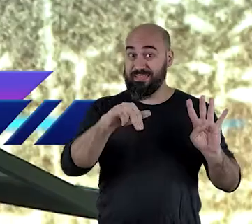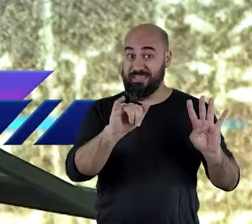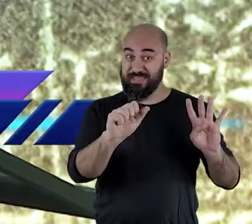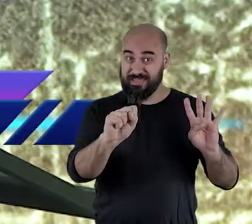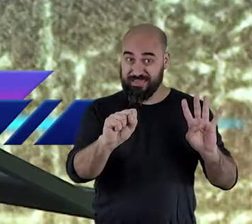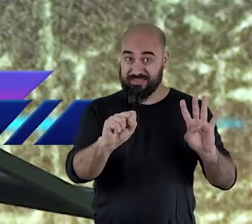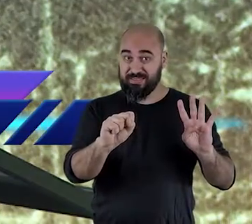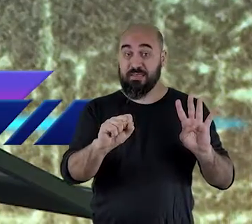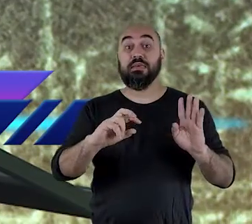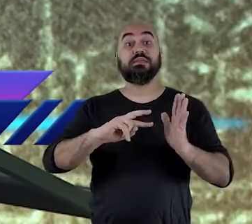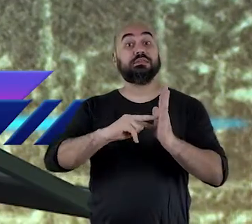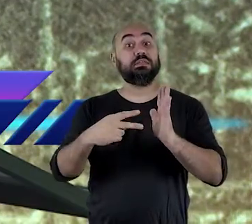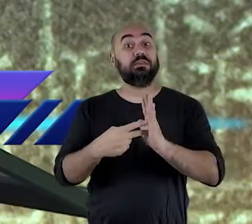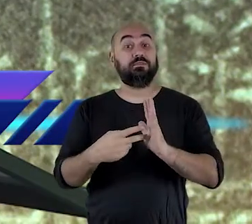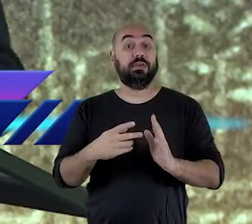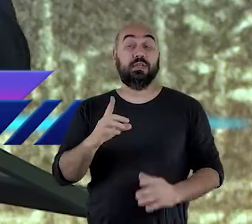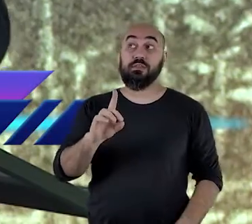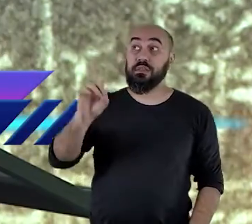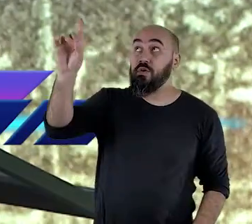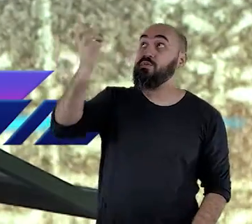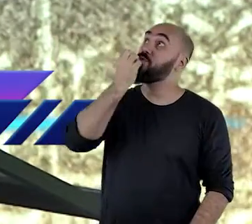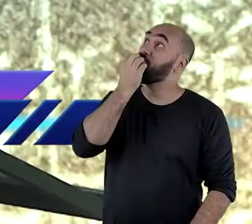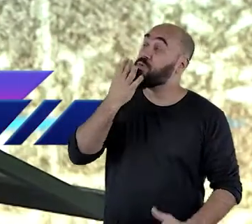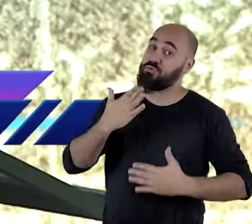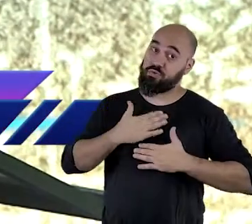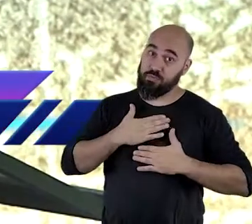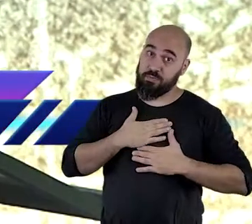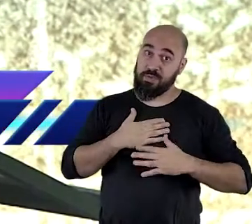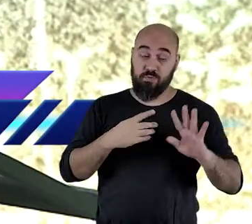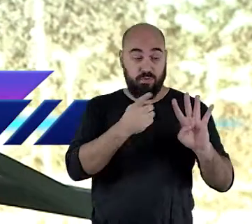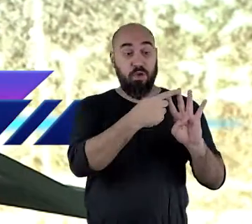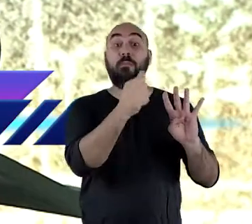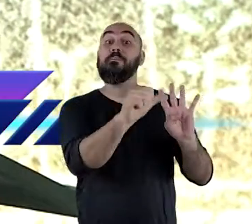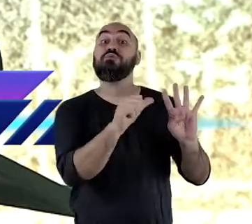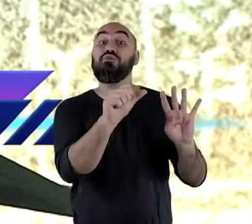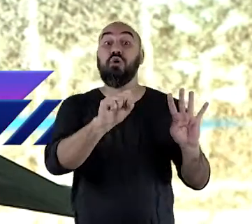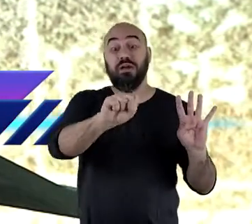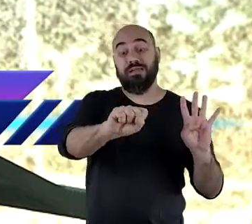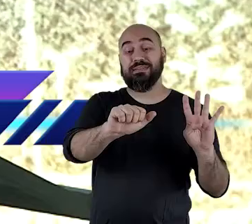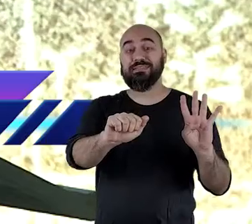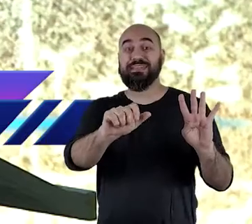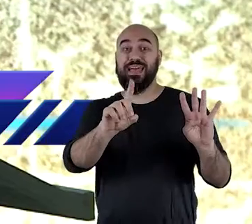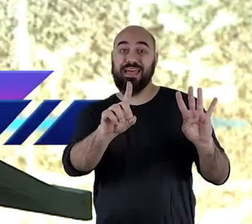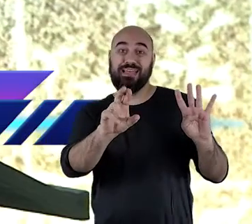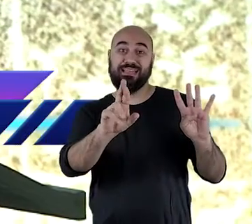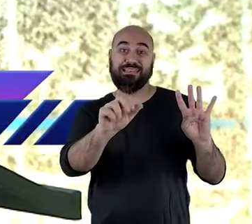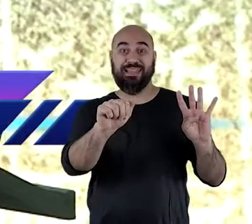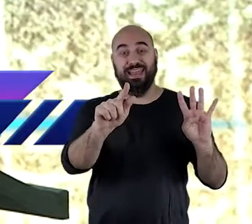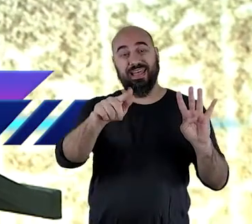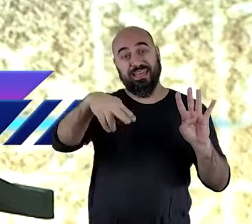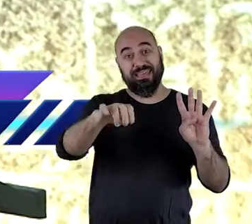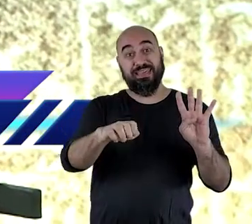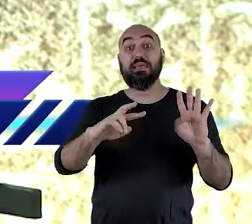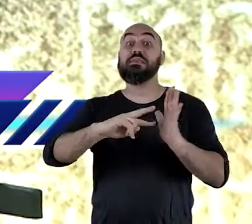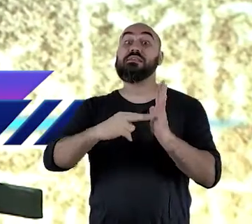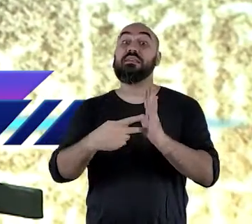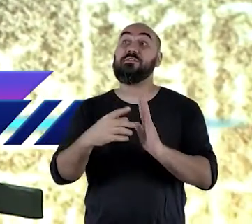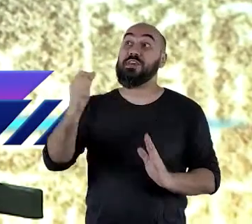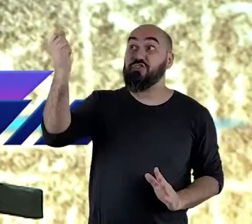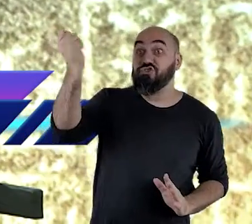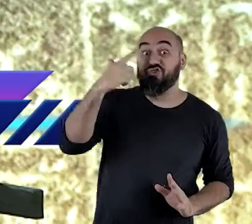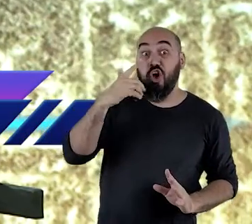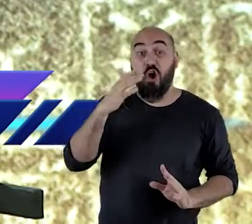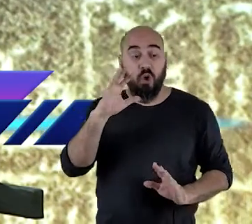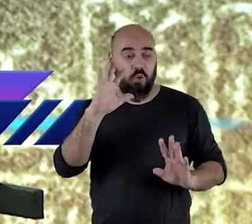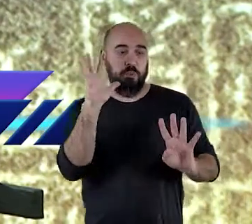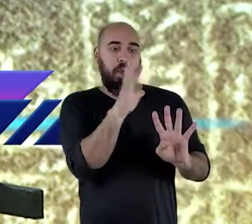bondoso comigo, recebeu o nome de Sadraque, que significa inspiração do sol. Misael significa